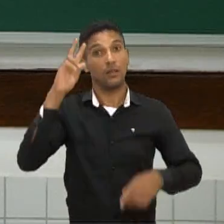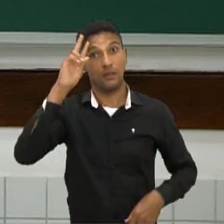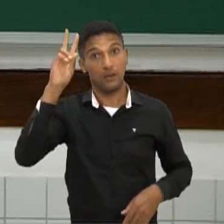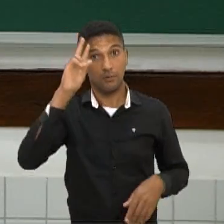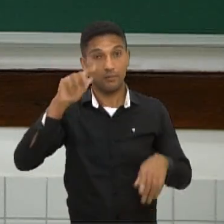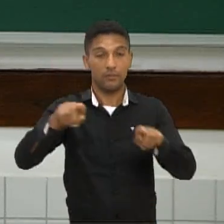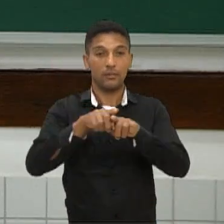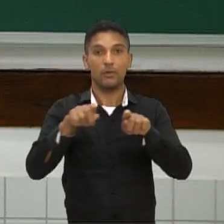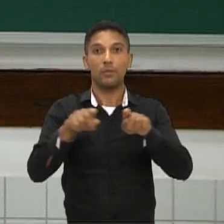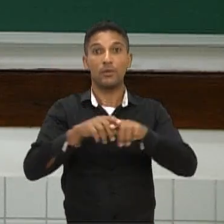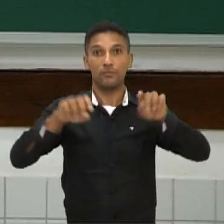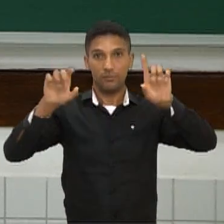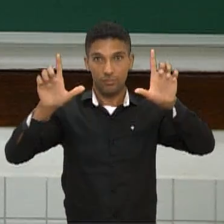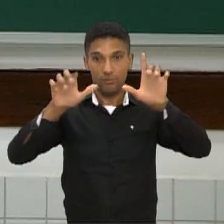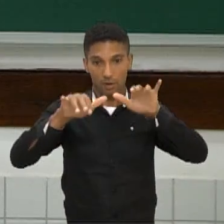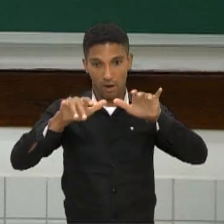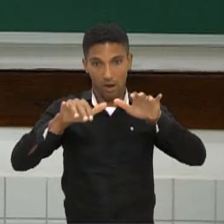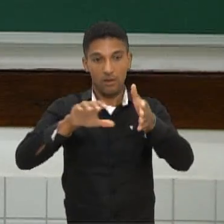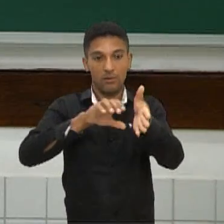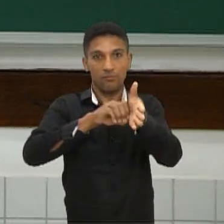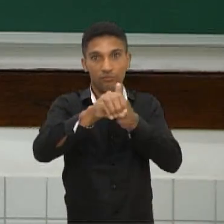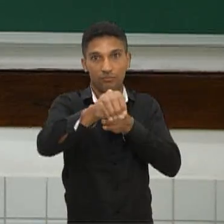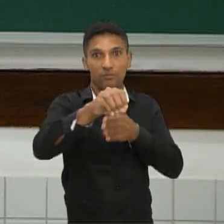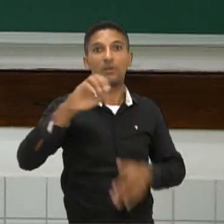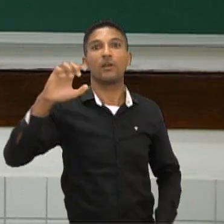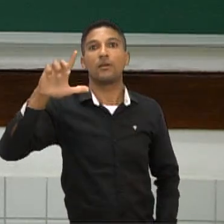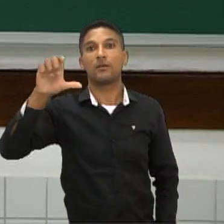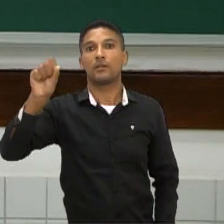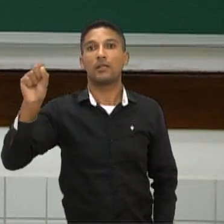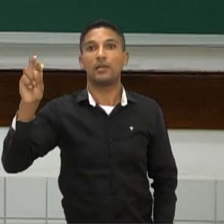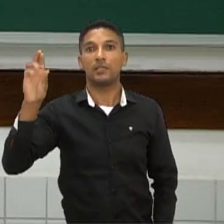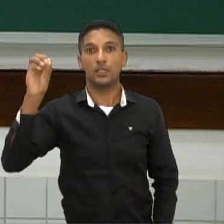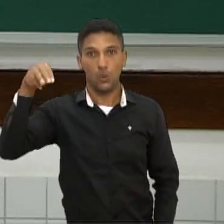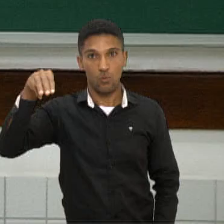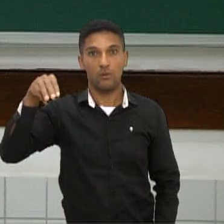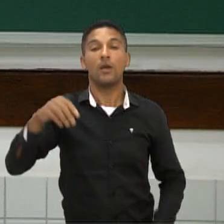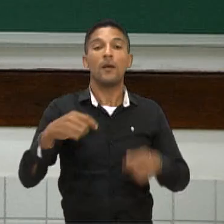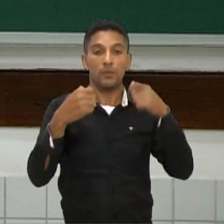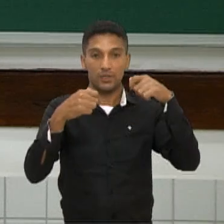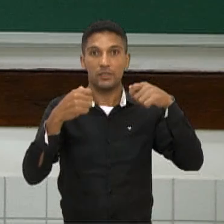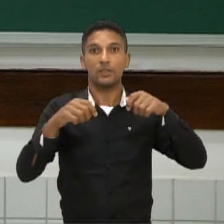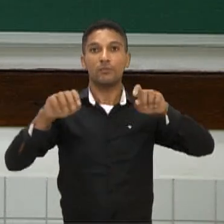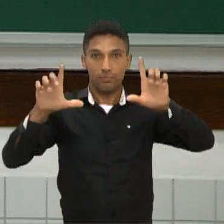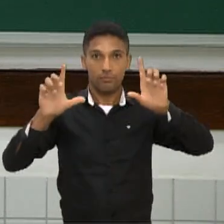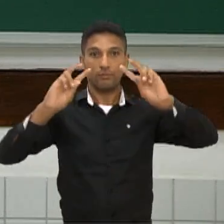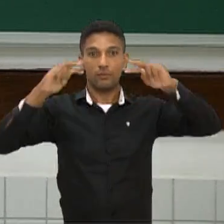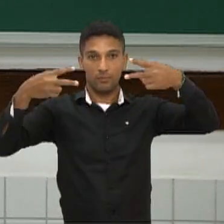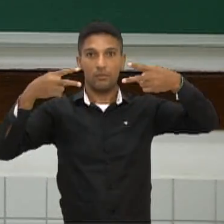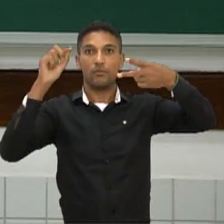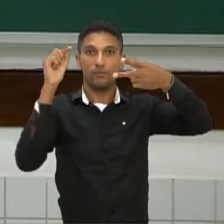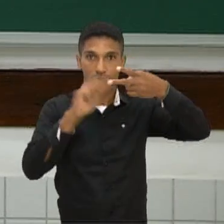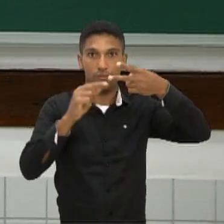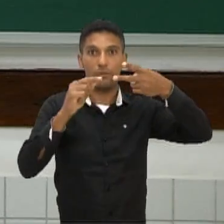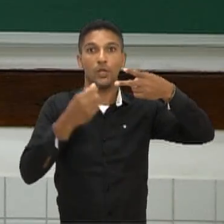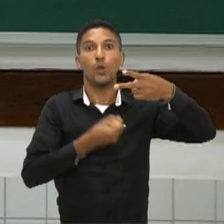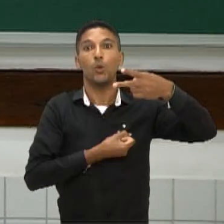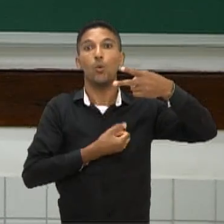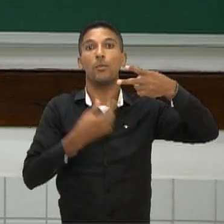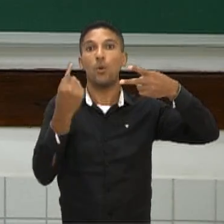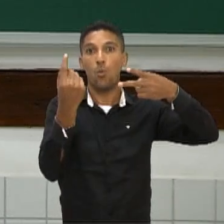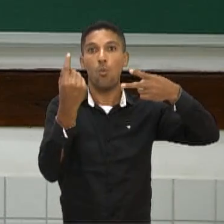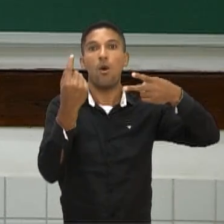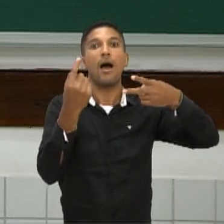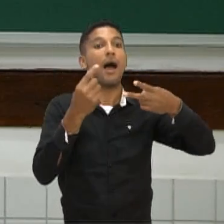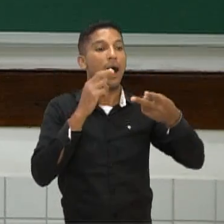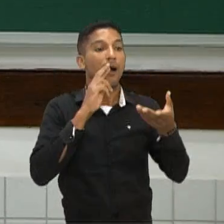vocês no Classroom mudou. Basta você clicar no link número 1, atividade obrigatória, realizar a atividade e pronto,